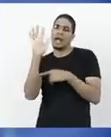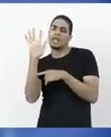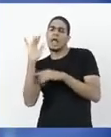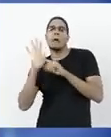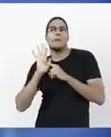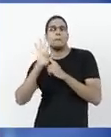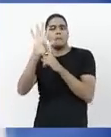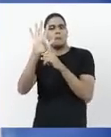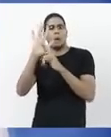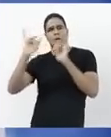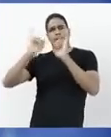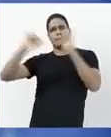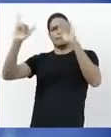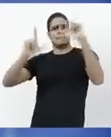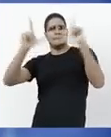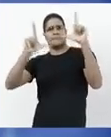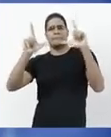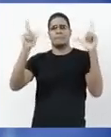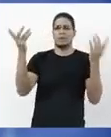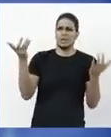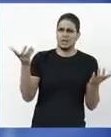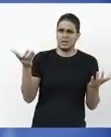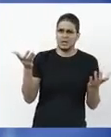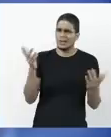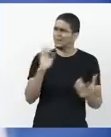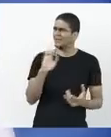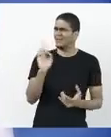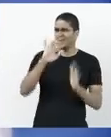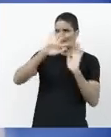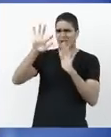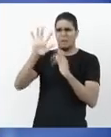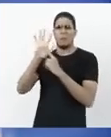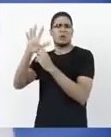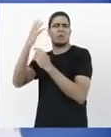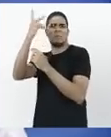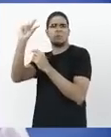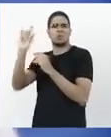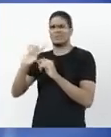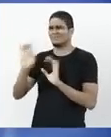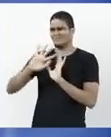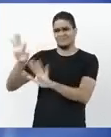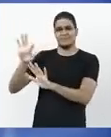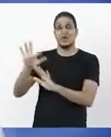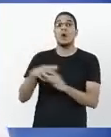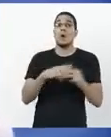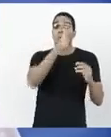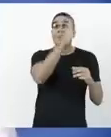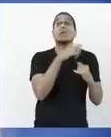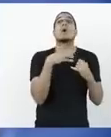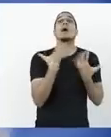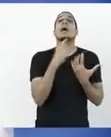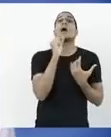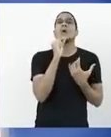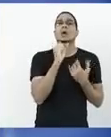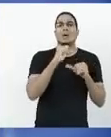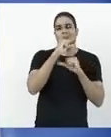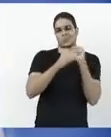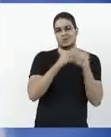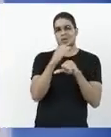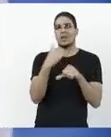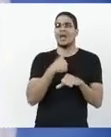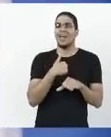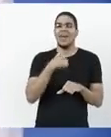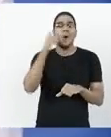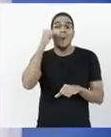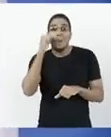Gente, o Brasil pede mudança, o Brasil pede renovação. Eu sou mãe de 3 filhos, eu sou jornalista, eu sou cineasta, sou